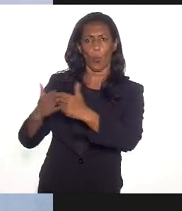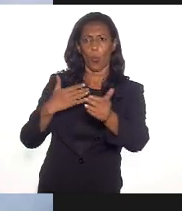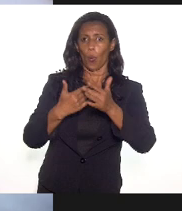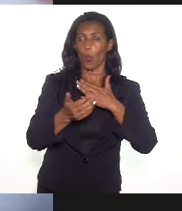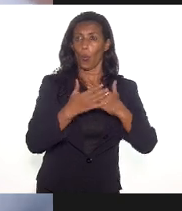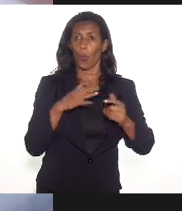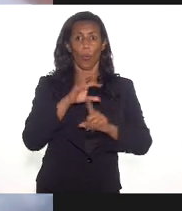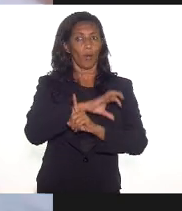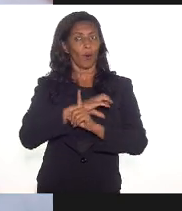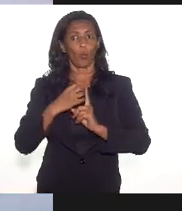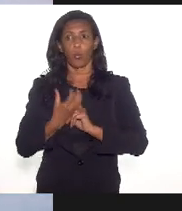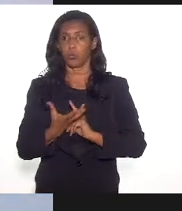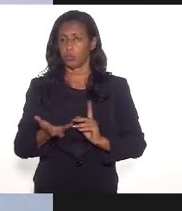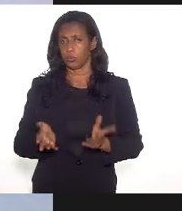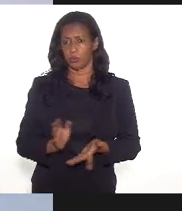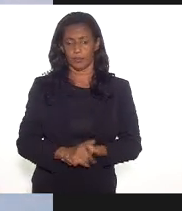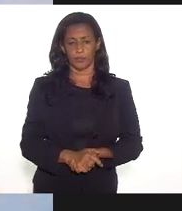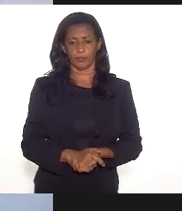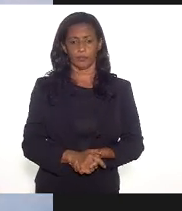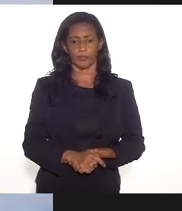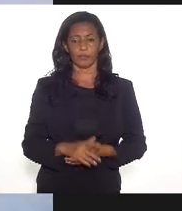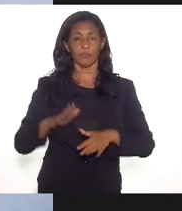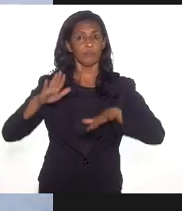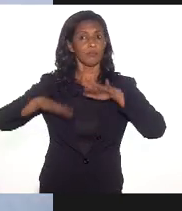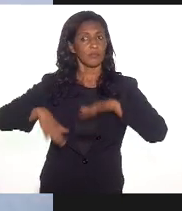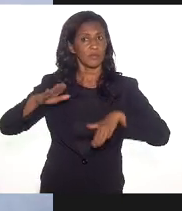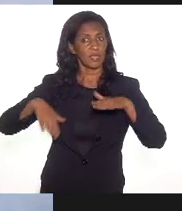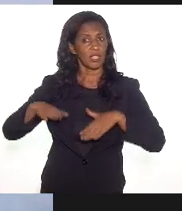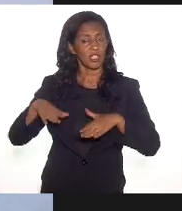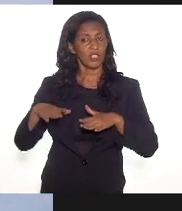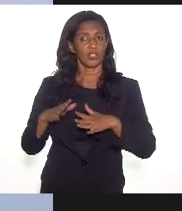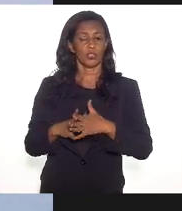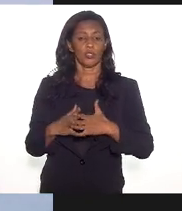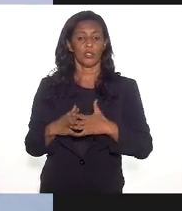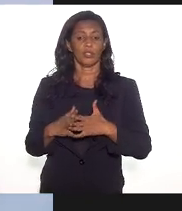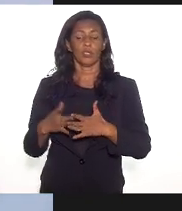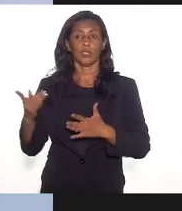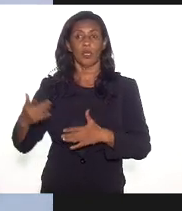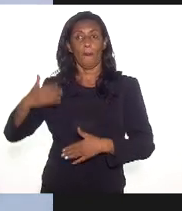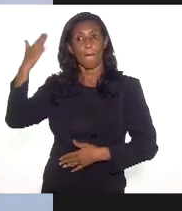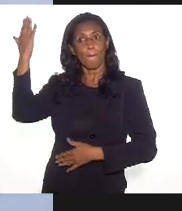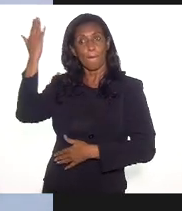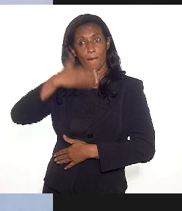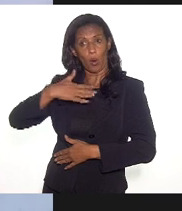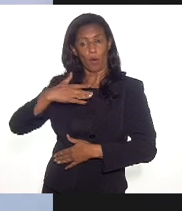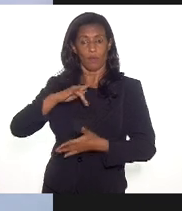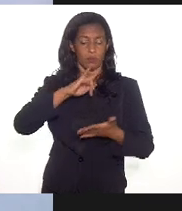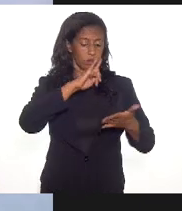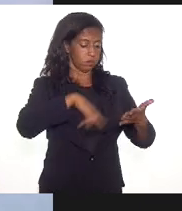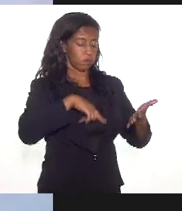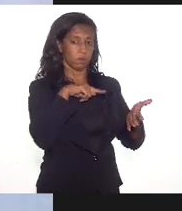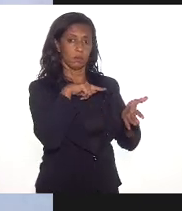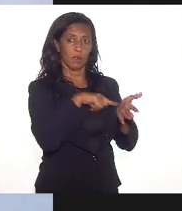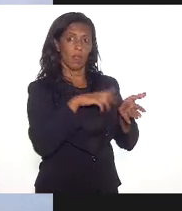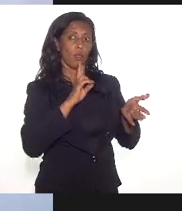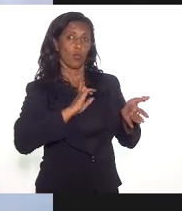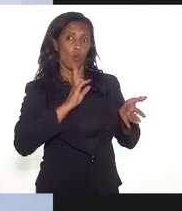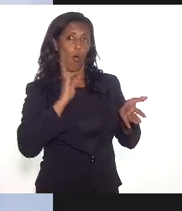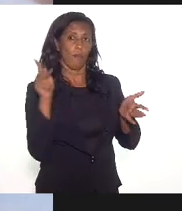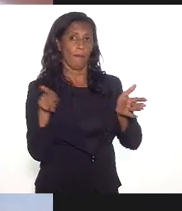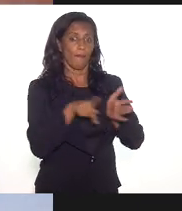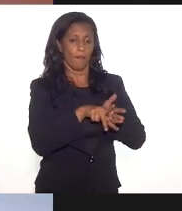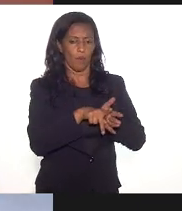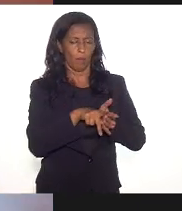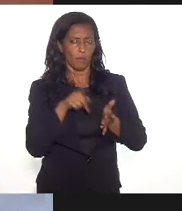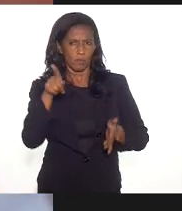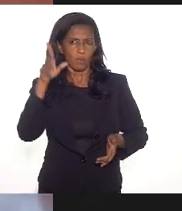de qualquer culto, desde que o imóvel esteja comprovadamente na posse das igrejas ou templos. Está